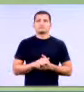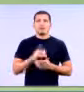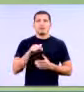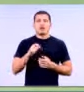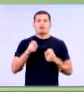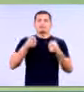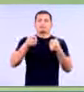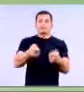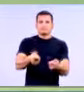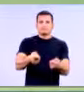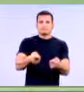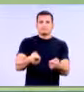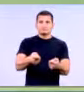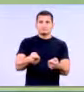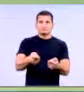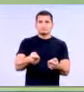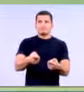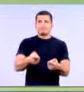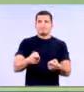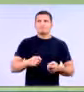Atitude.